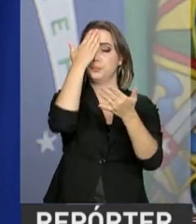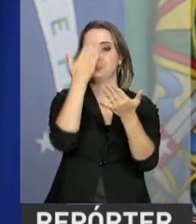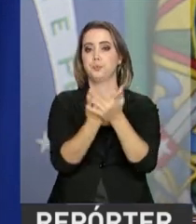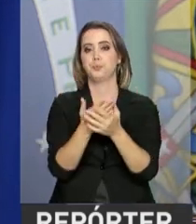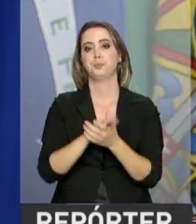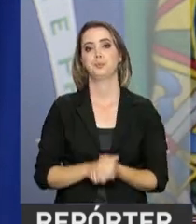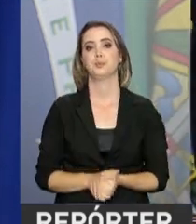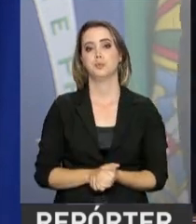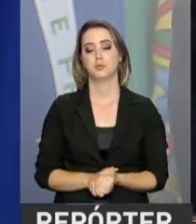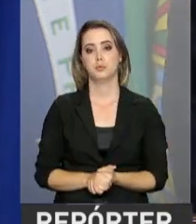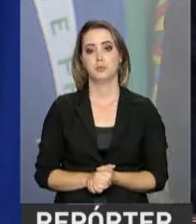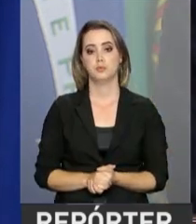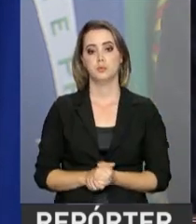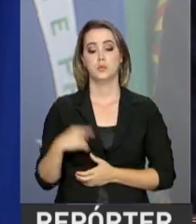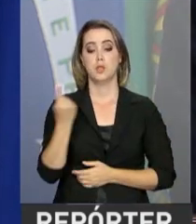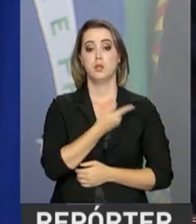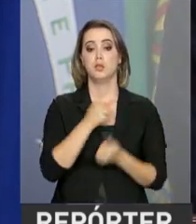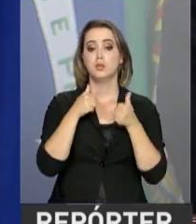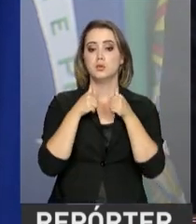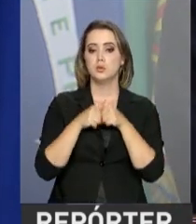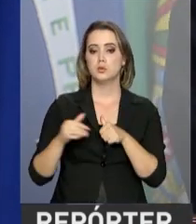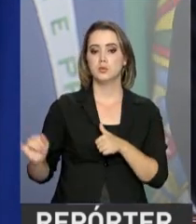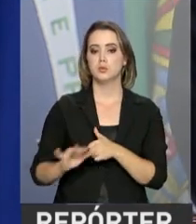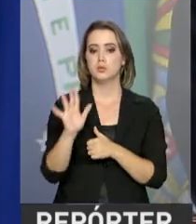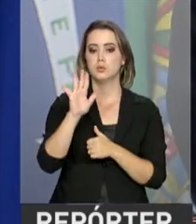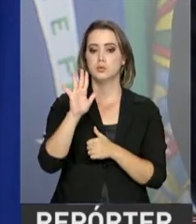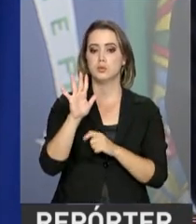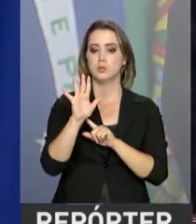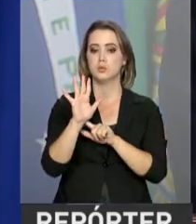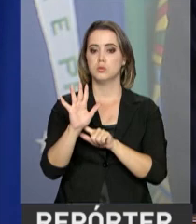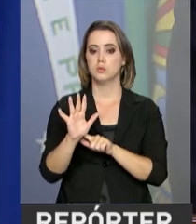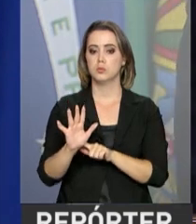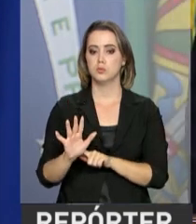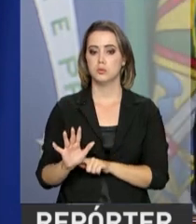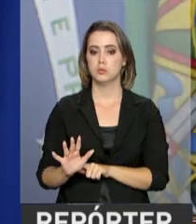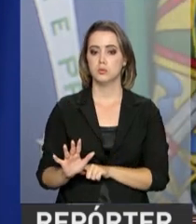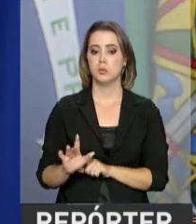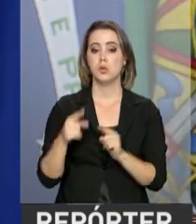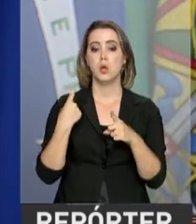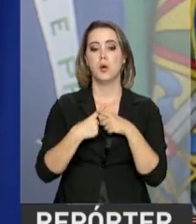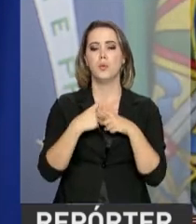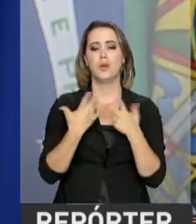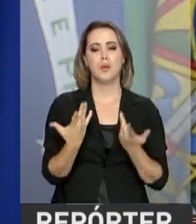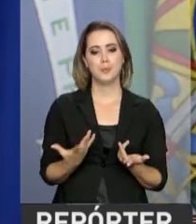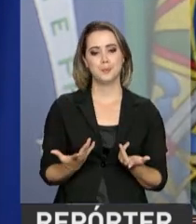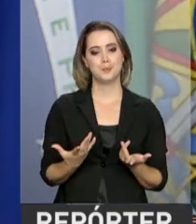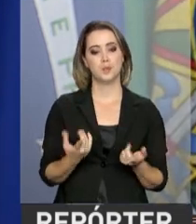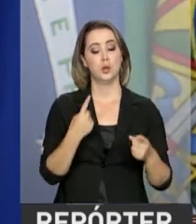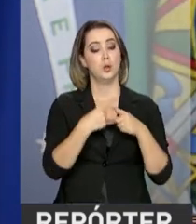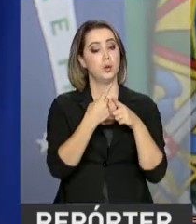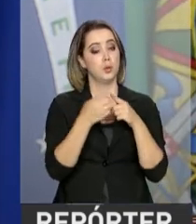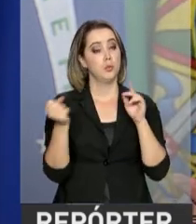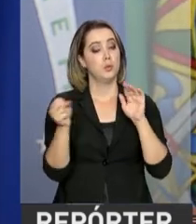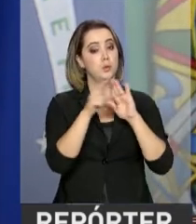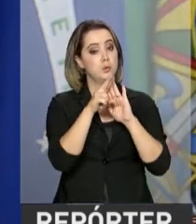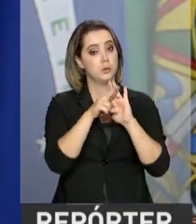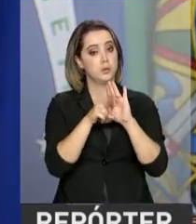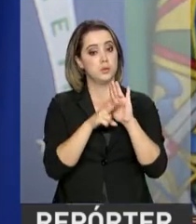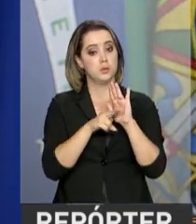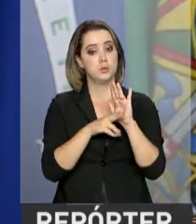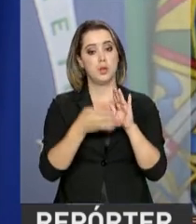credibilidade. Nós estamos com uma inflação cadente, precisamente porque as medidas estão